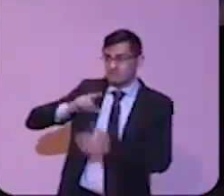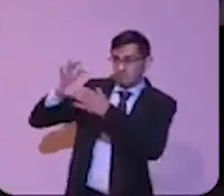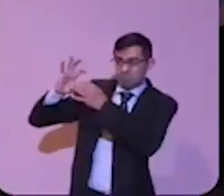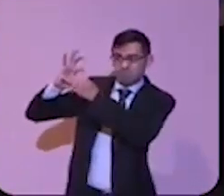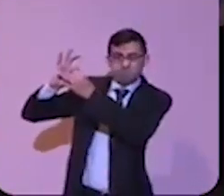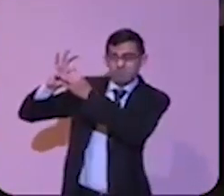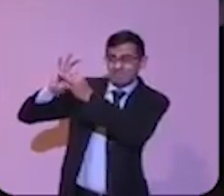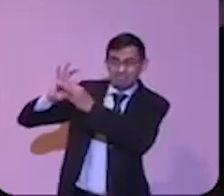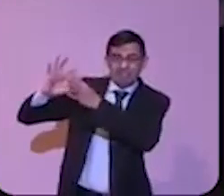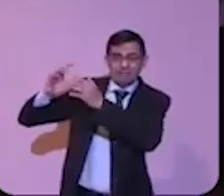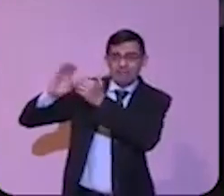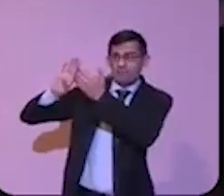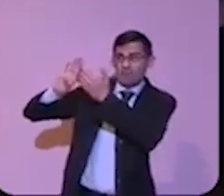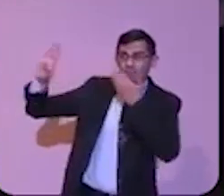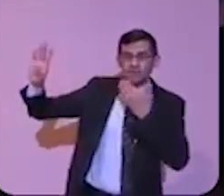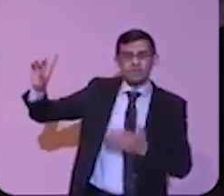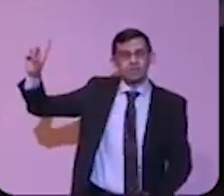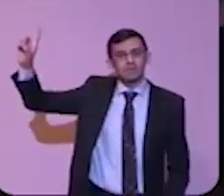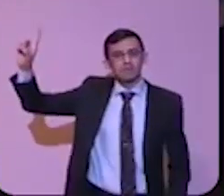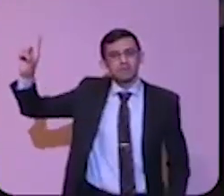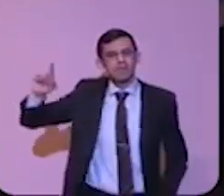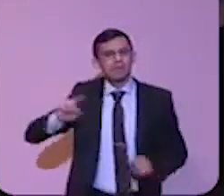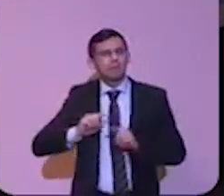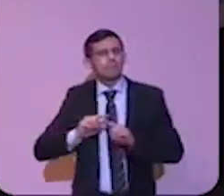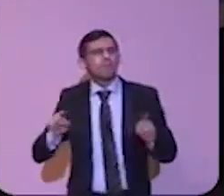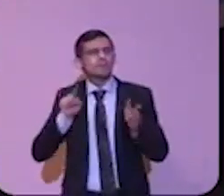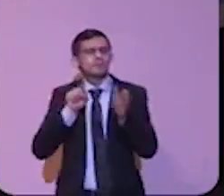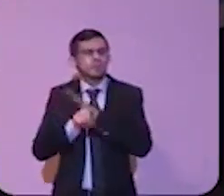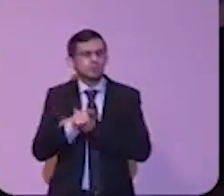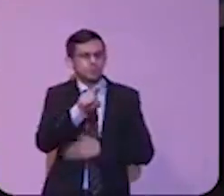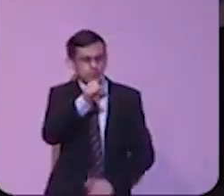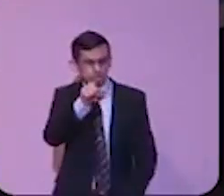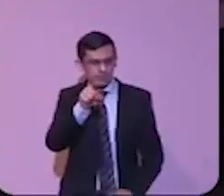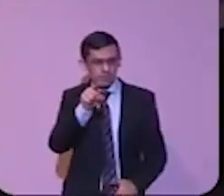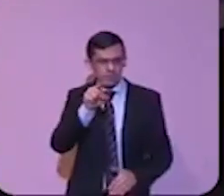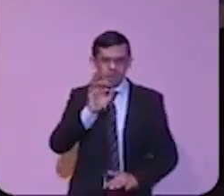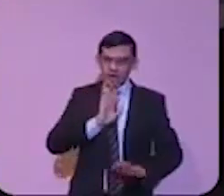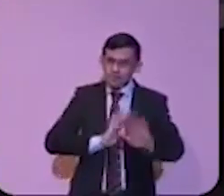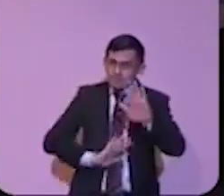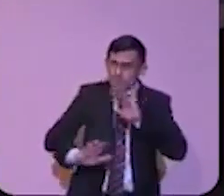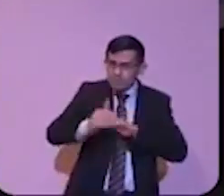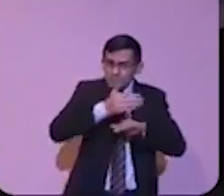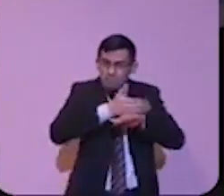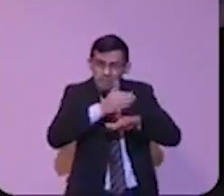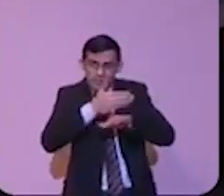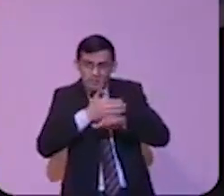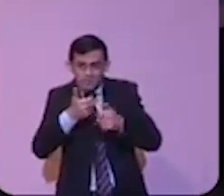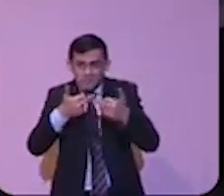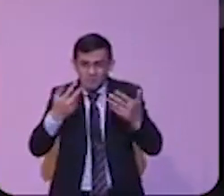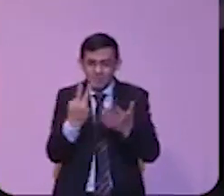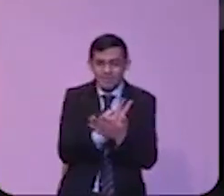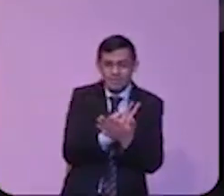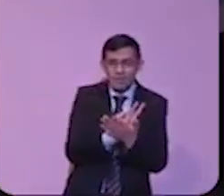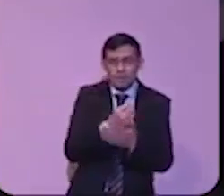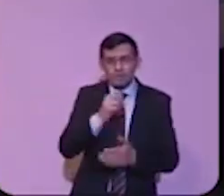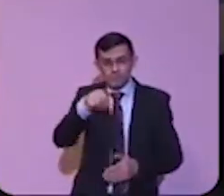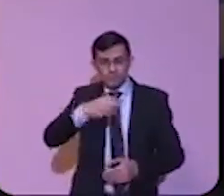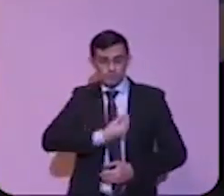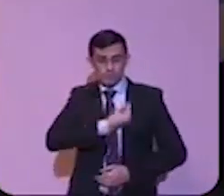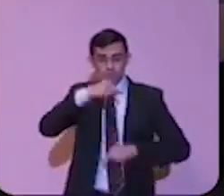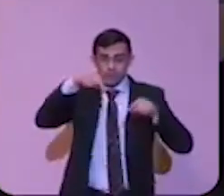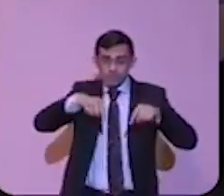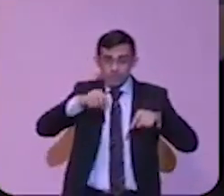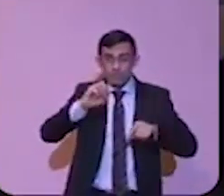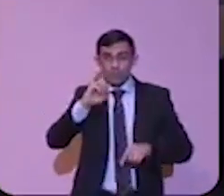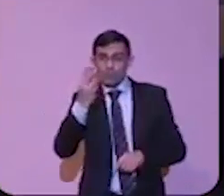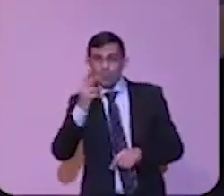de Deus. Mas será que você não é uma dessas? Será que você que está aqui hoje, ou você que está aí conectado conosco, não é uma